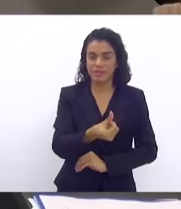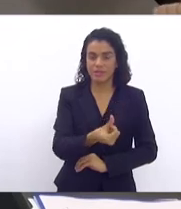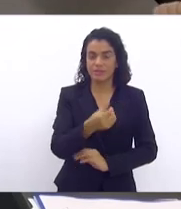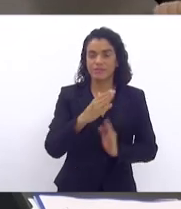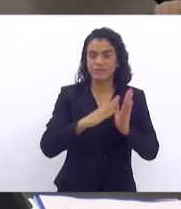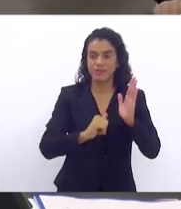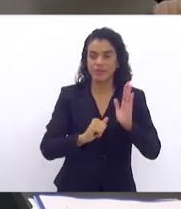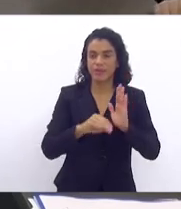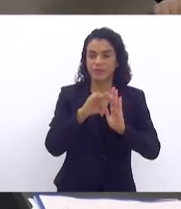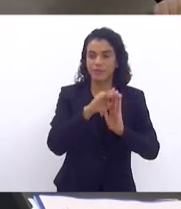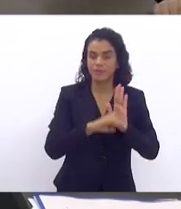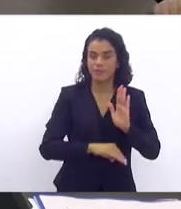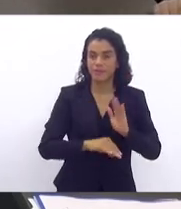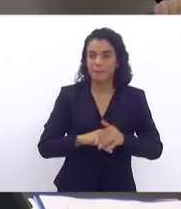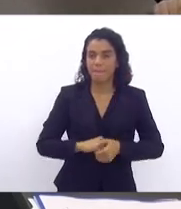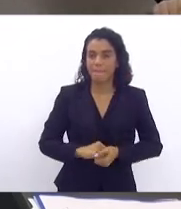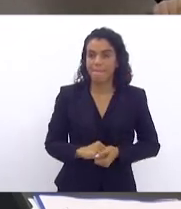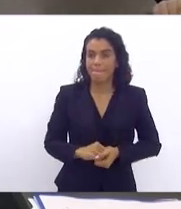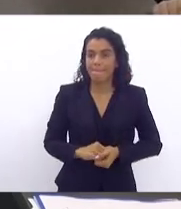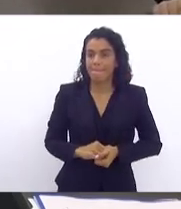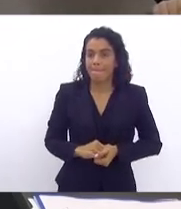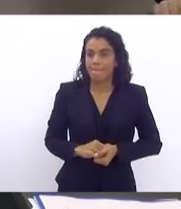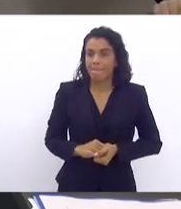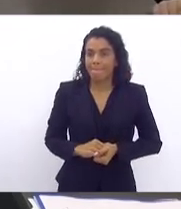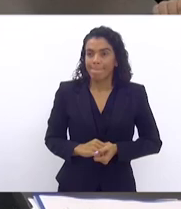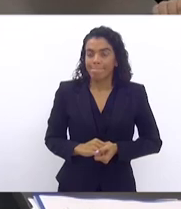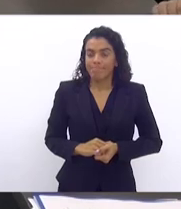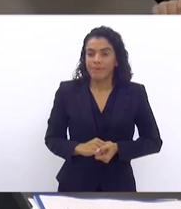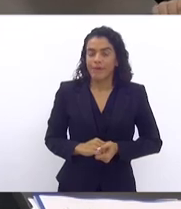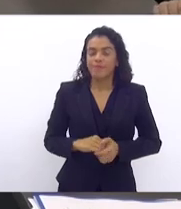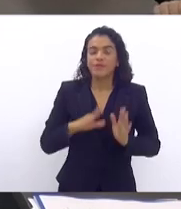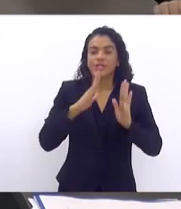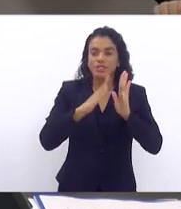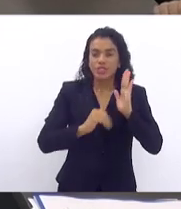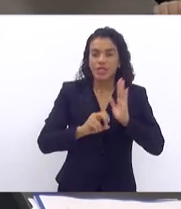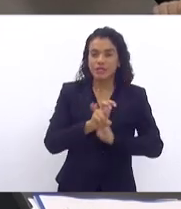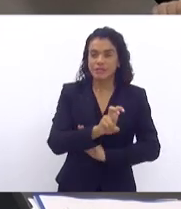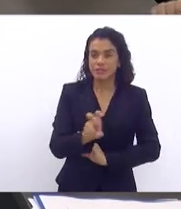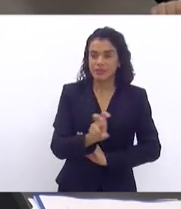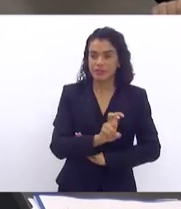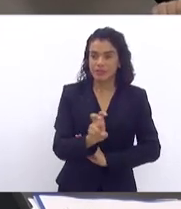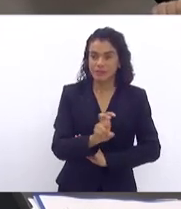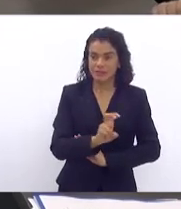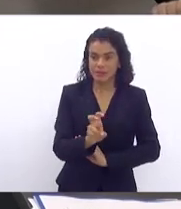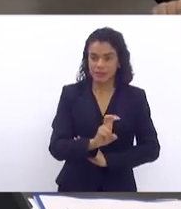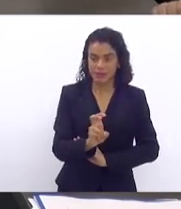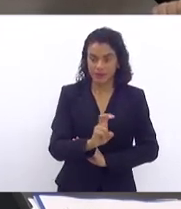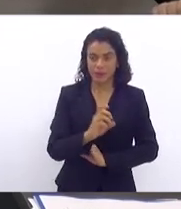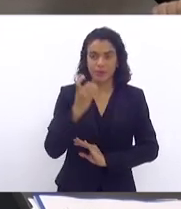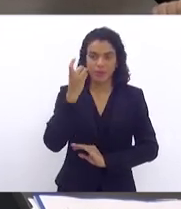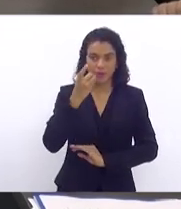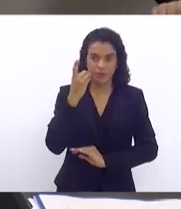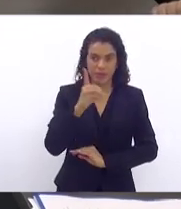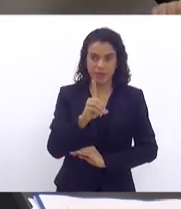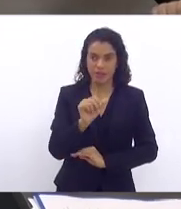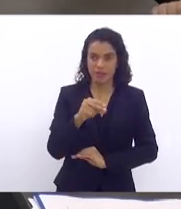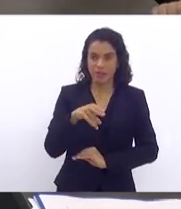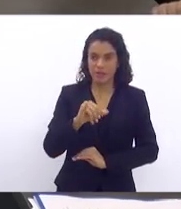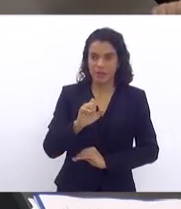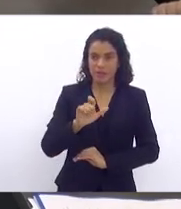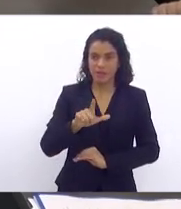de pauta. Senhor então, presidente, o deputado eu pedi Carlos também Mink, para retirar o 55, 55 do deputado Daniel